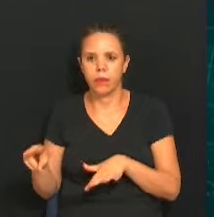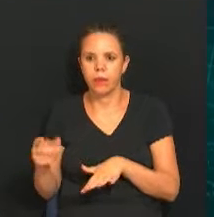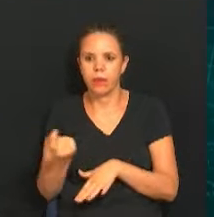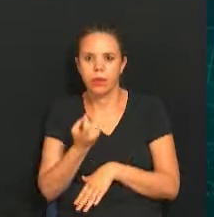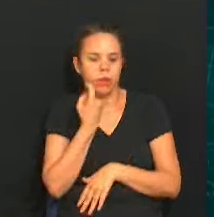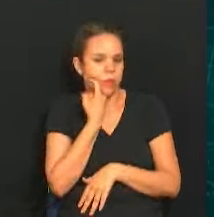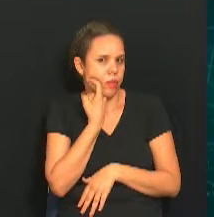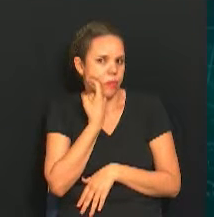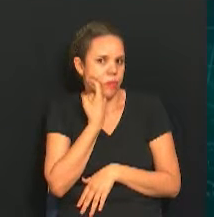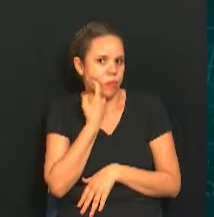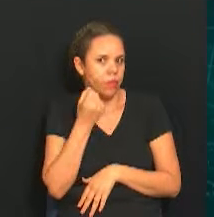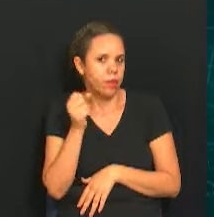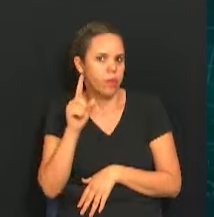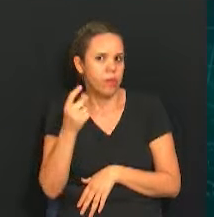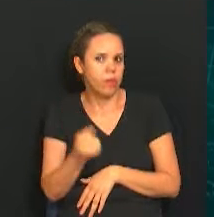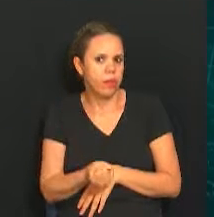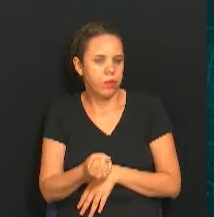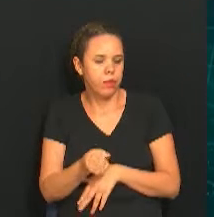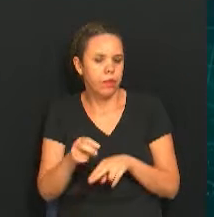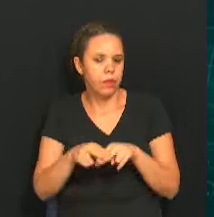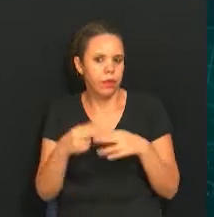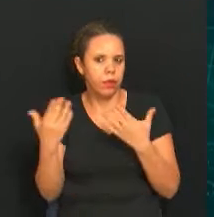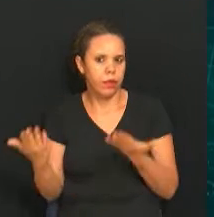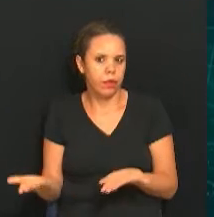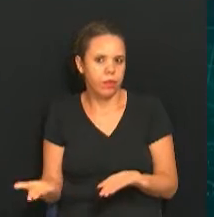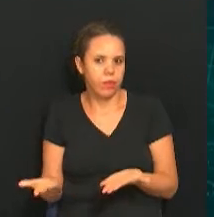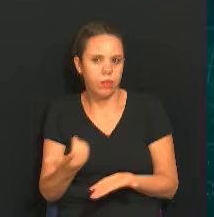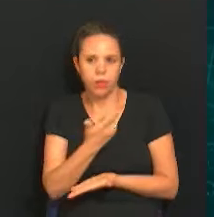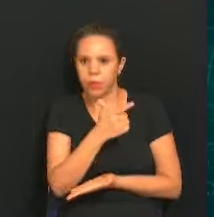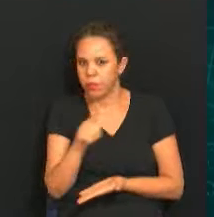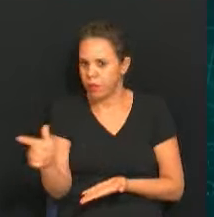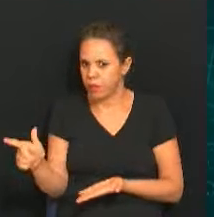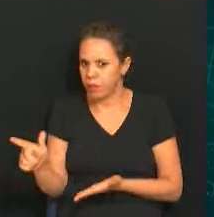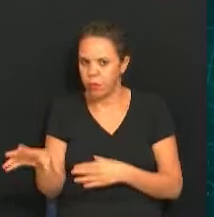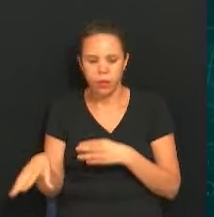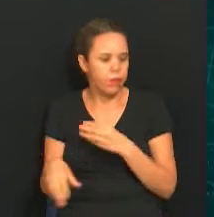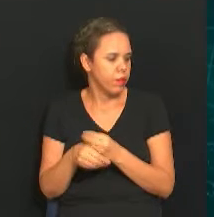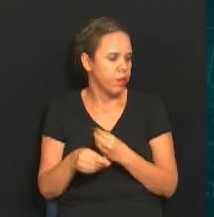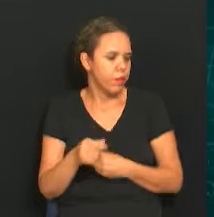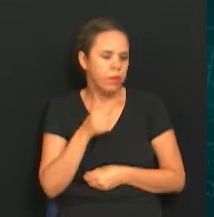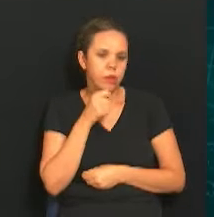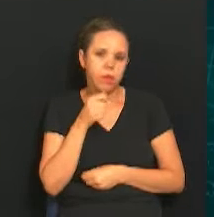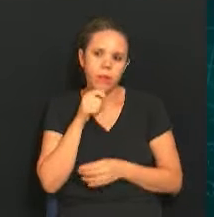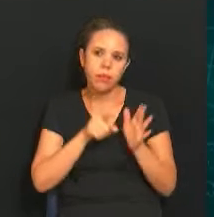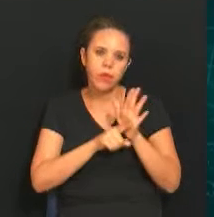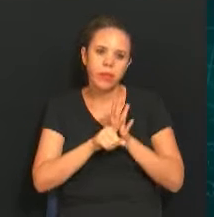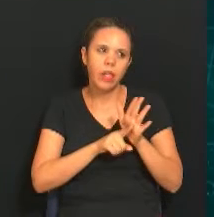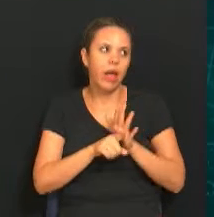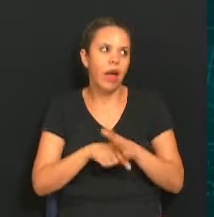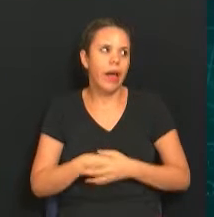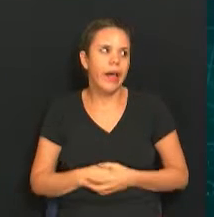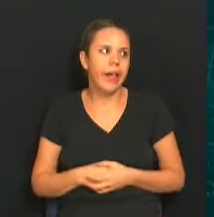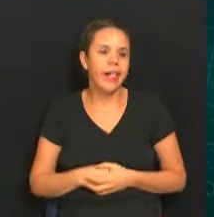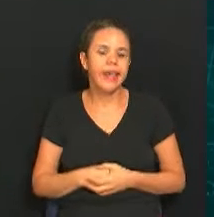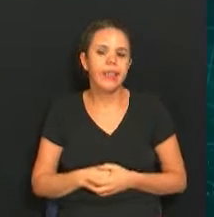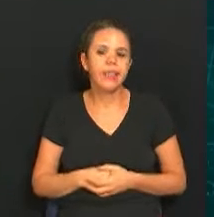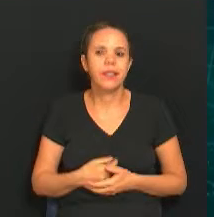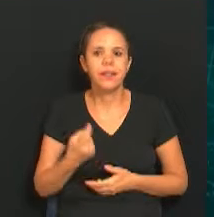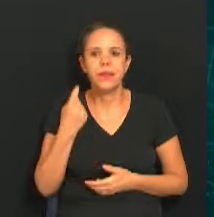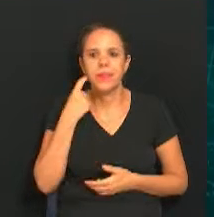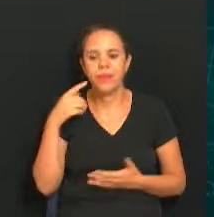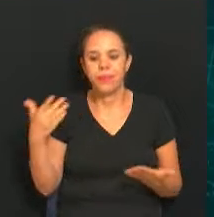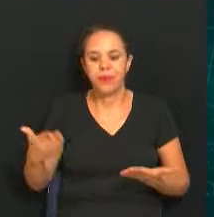sexta-feira no dia dezoito justamente porque nós não tivemos atualização dos dados que vende cesta